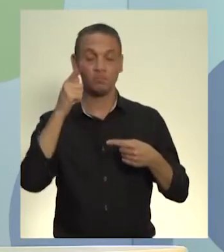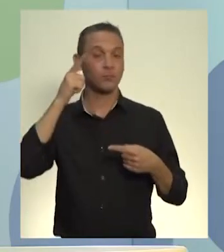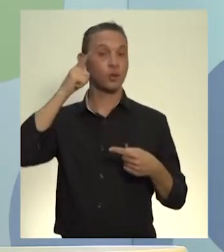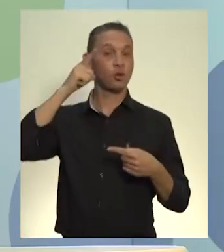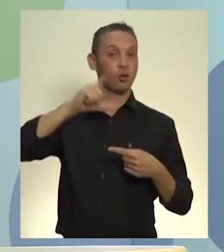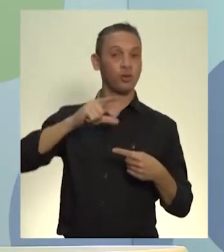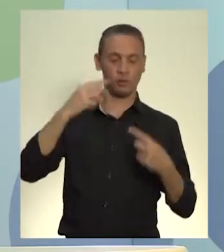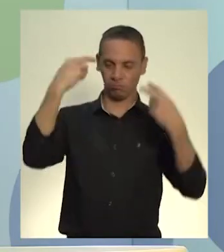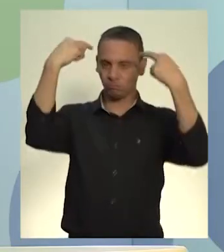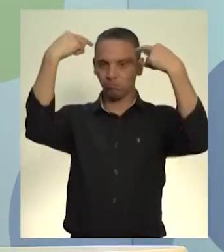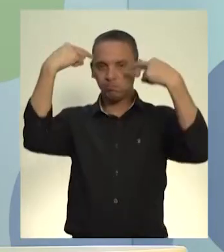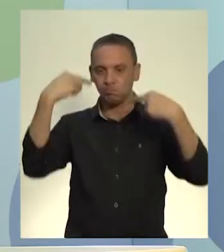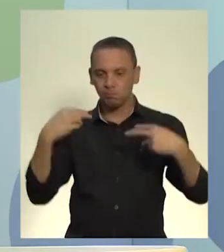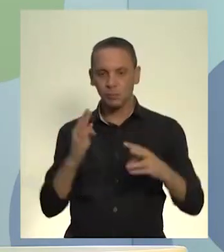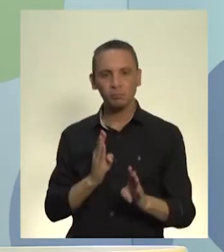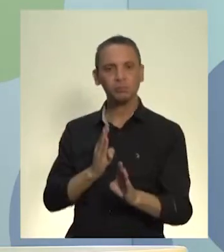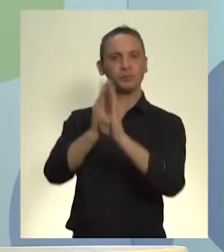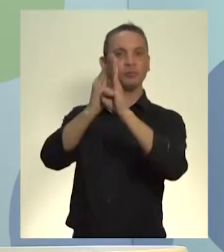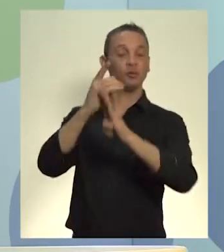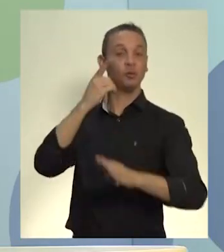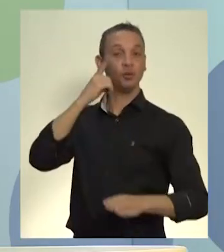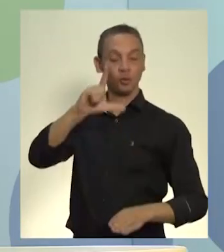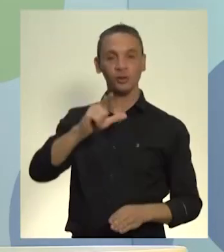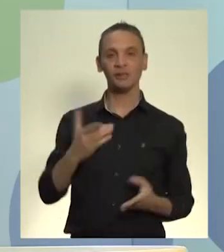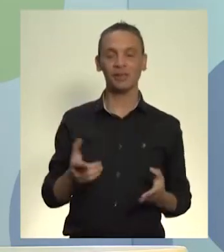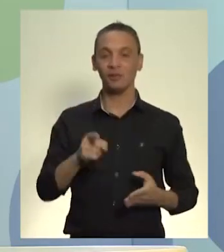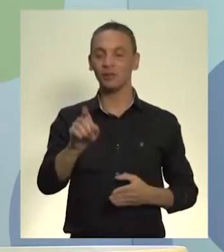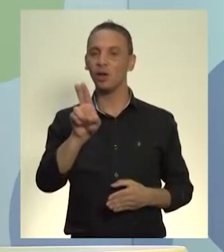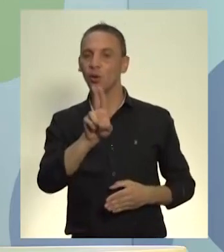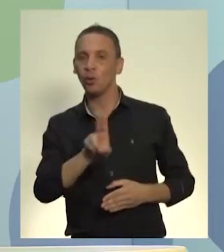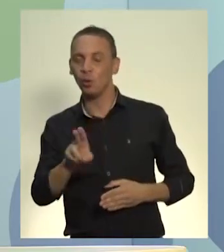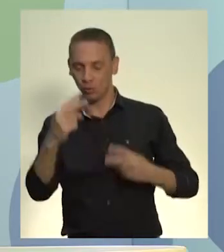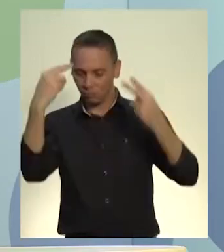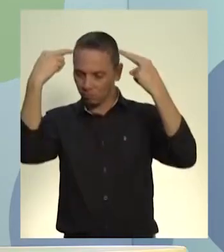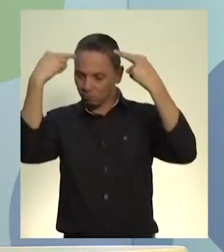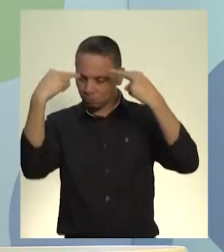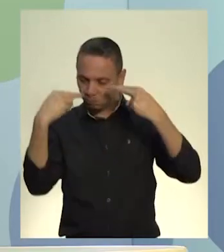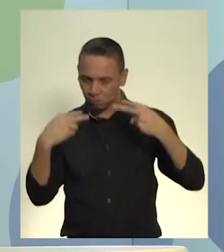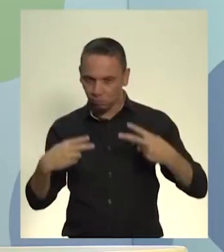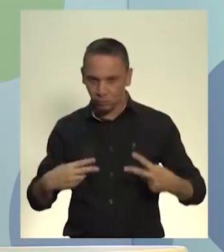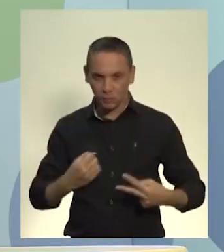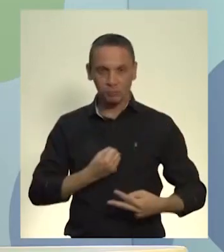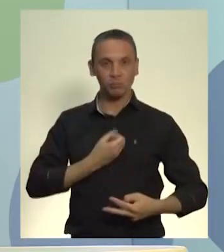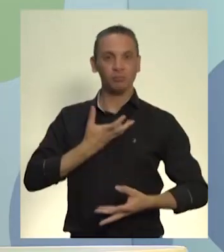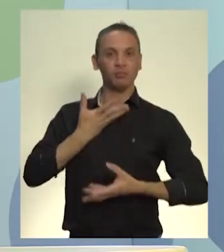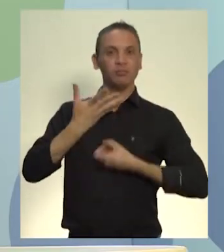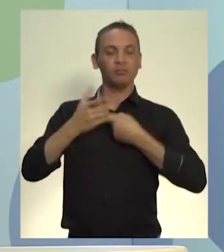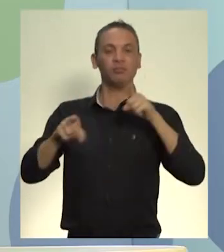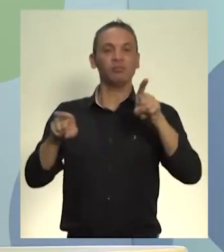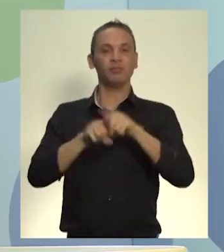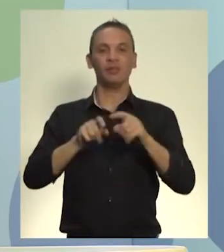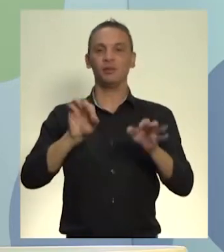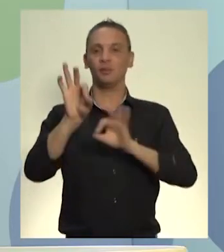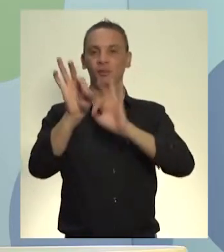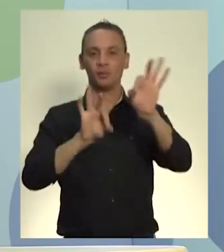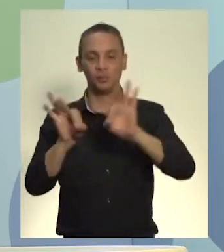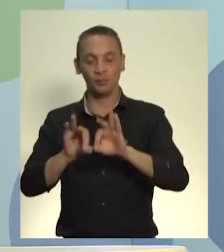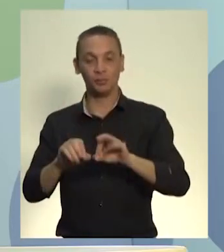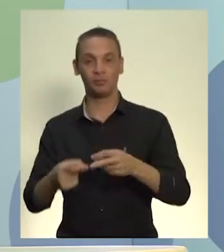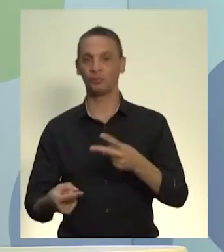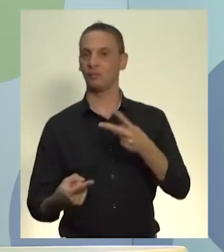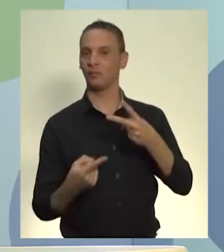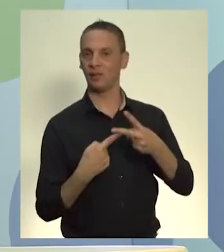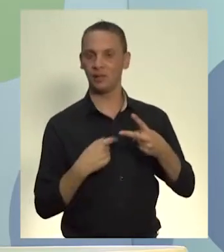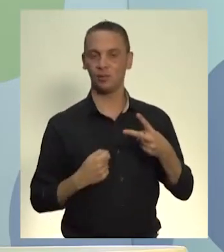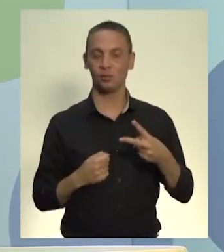conseguiram ver quem vocês são e, por isso, usaram o autorretrato, liberaram a criatividade para o autorretrato. Depois,